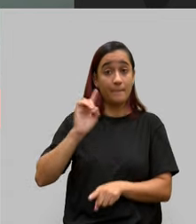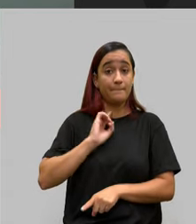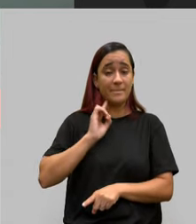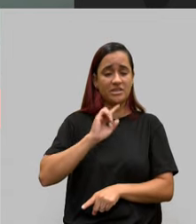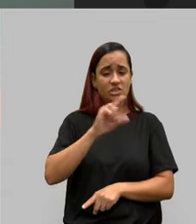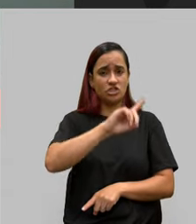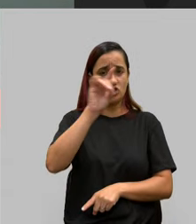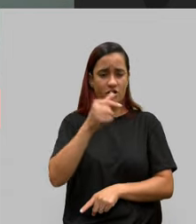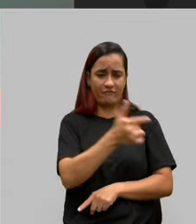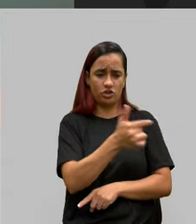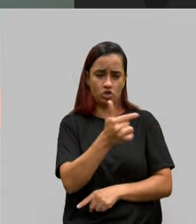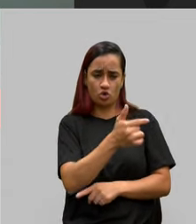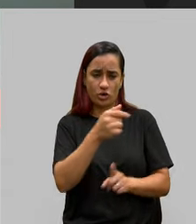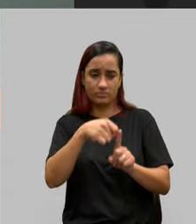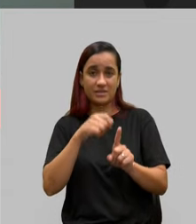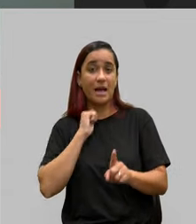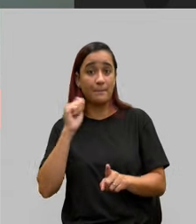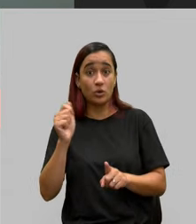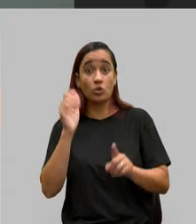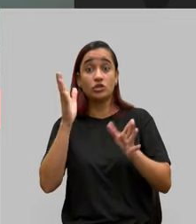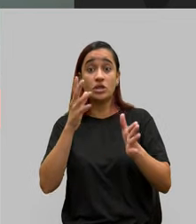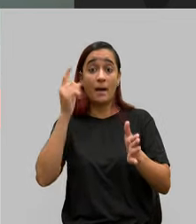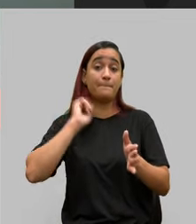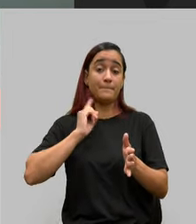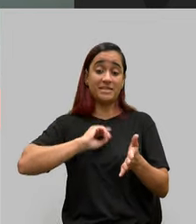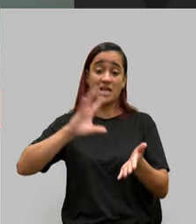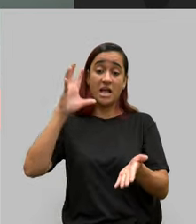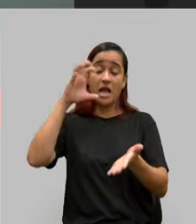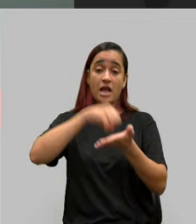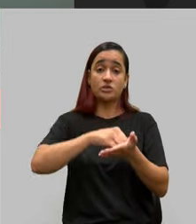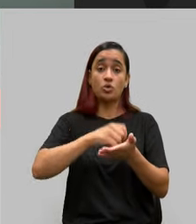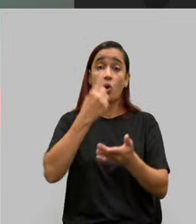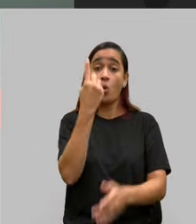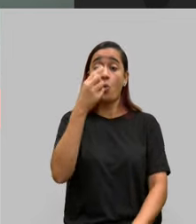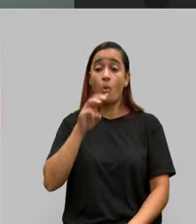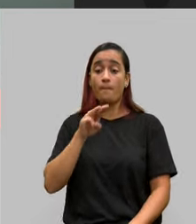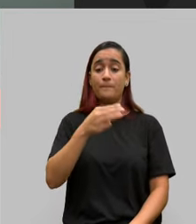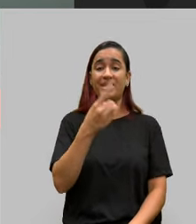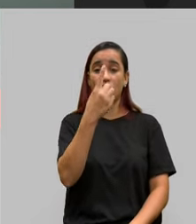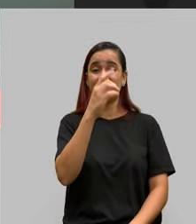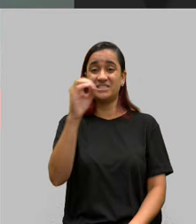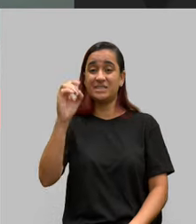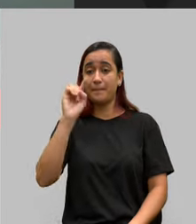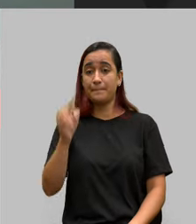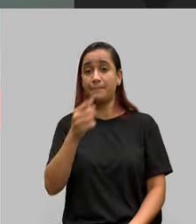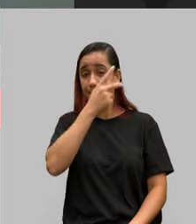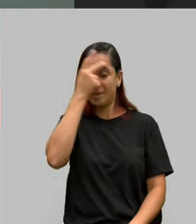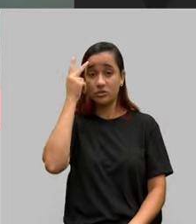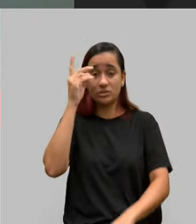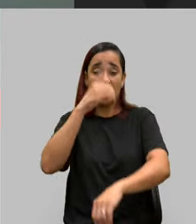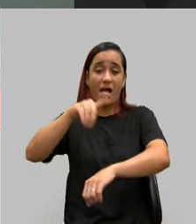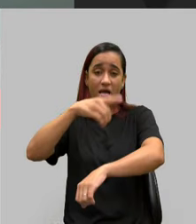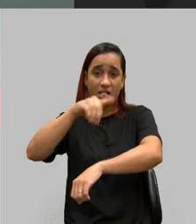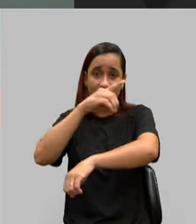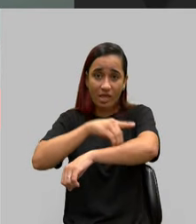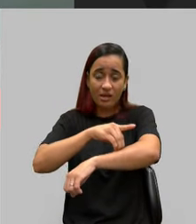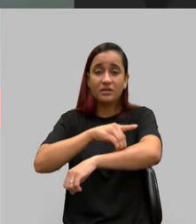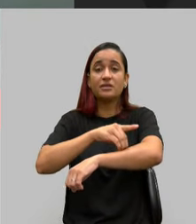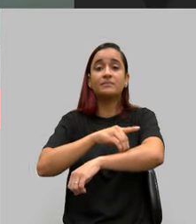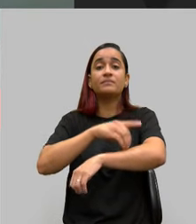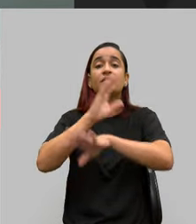Minas Minas Gerais registrou mais de 1.100 casos prováveis notificados de dengue um total de